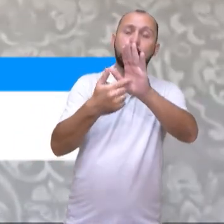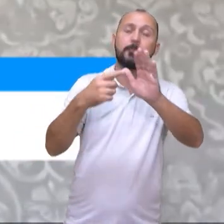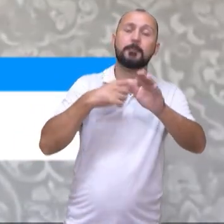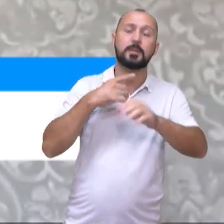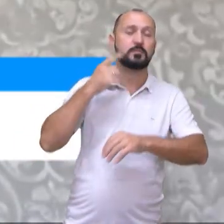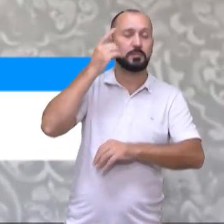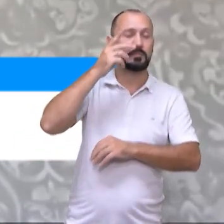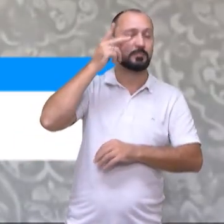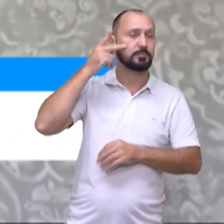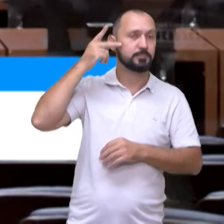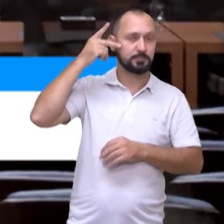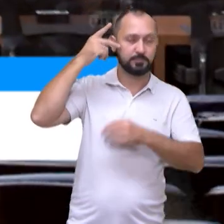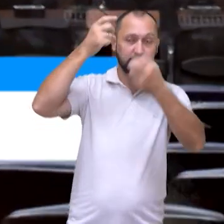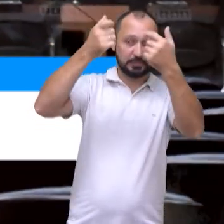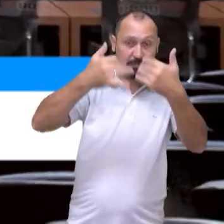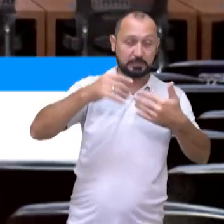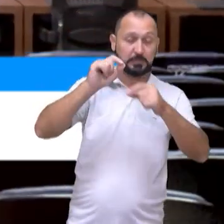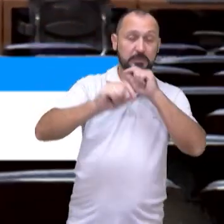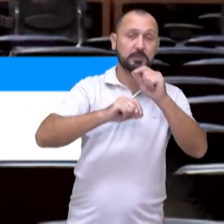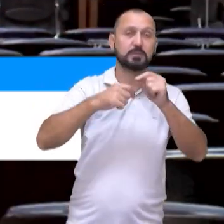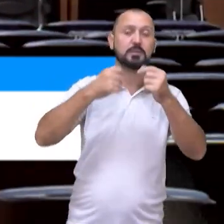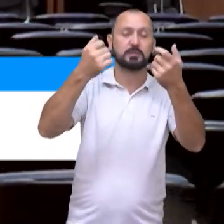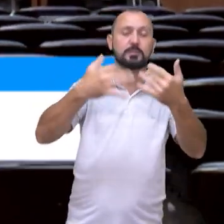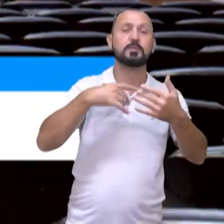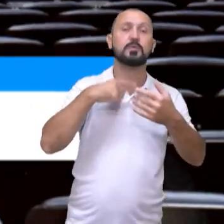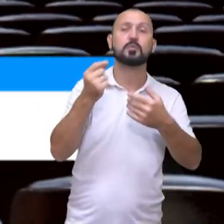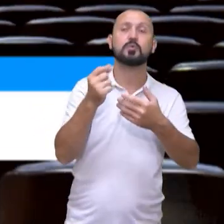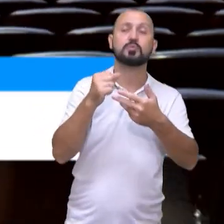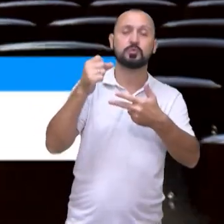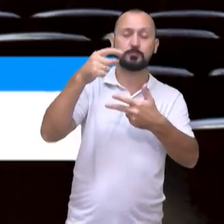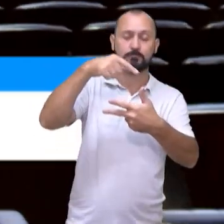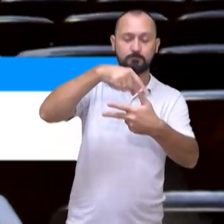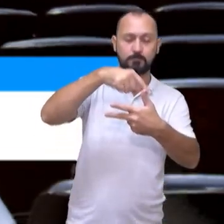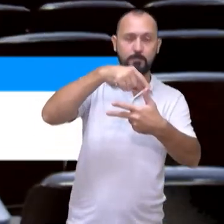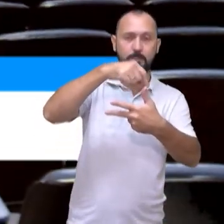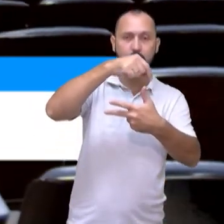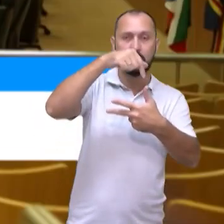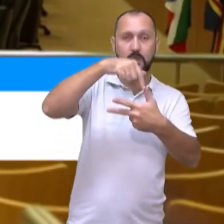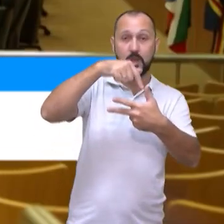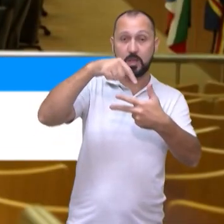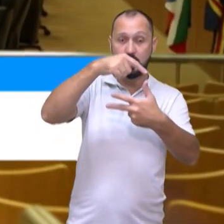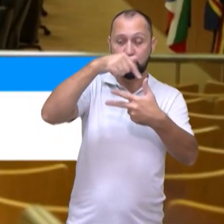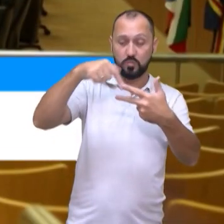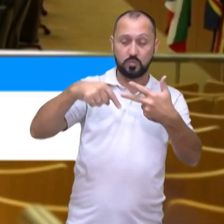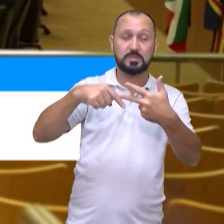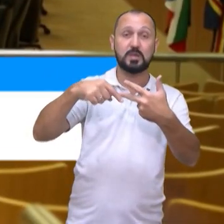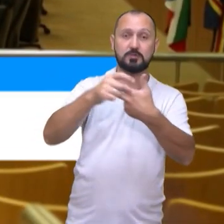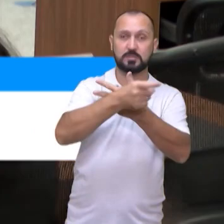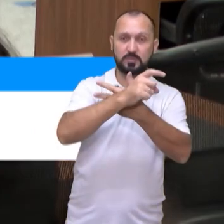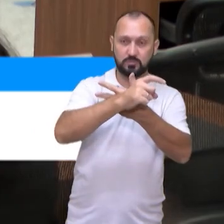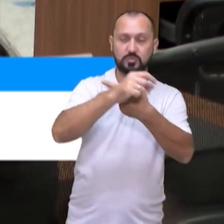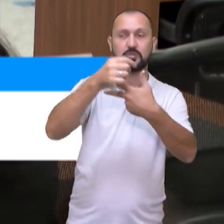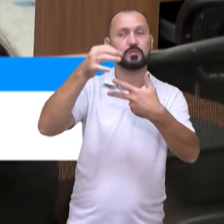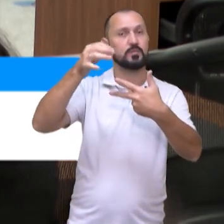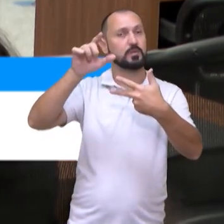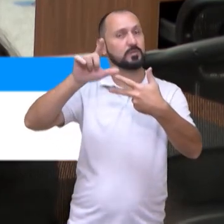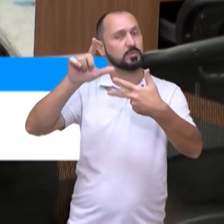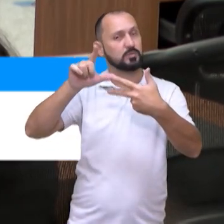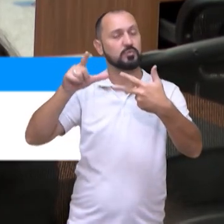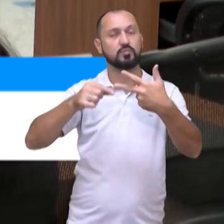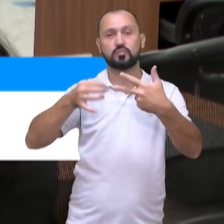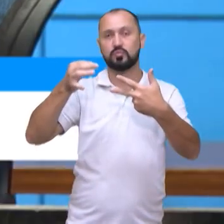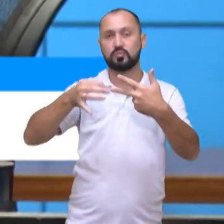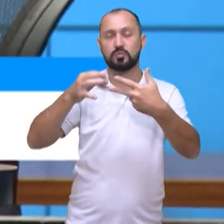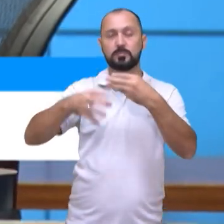Paulo Duarte, do PSB, que também trata do orçamento dos poderes legislativo e judiciário. O projeto recebeu